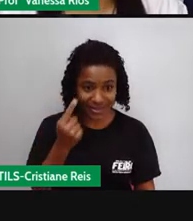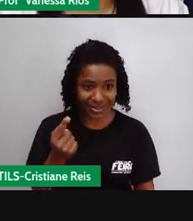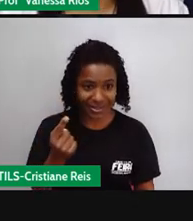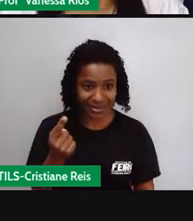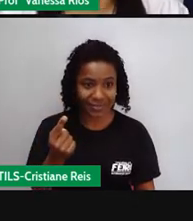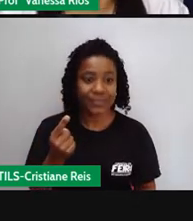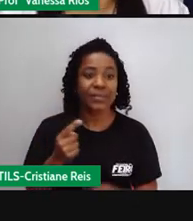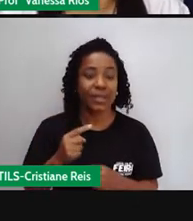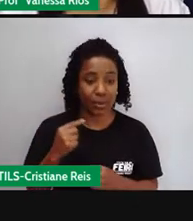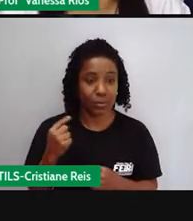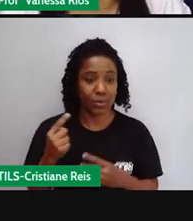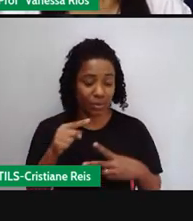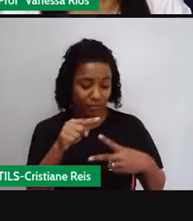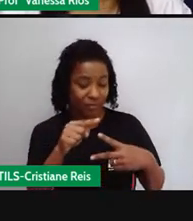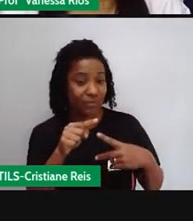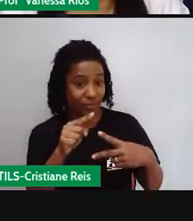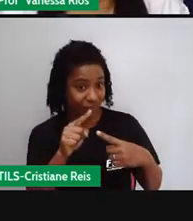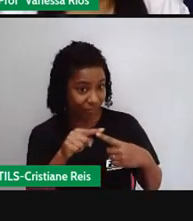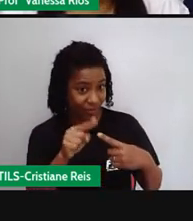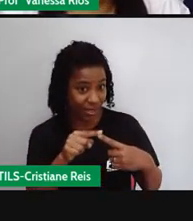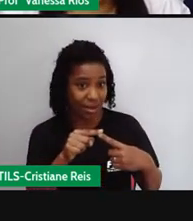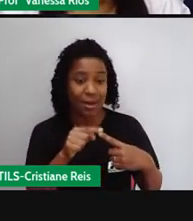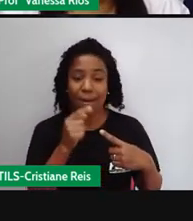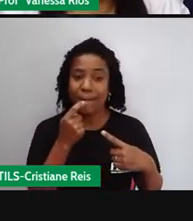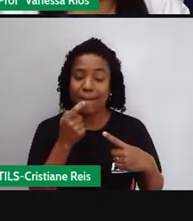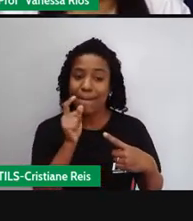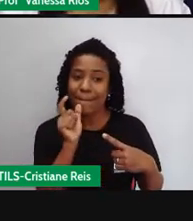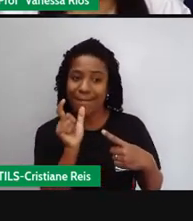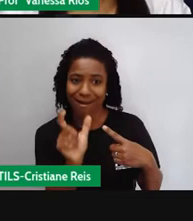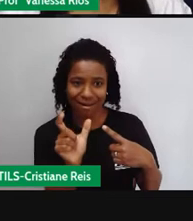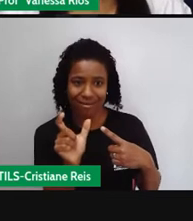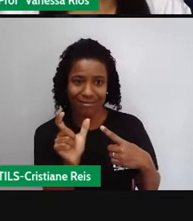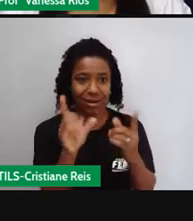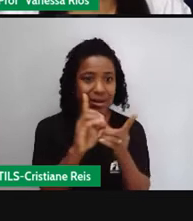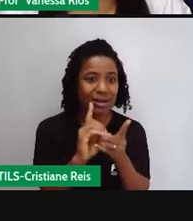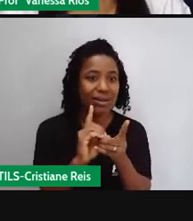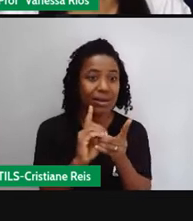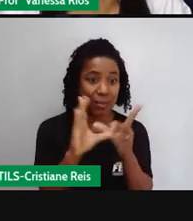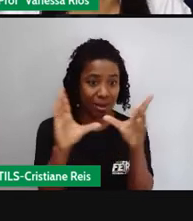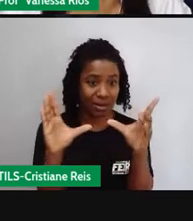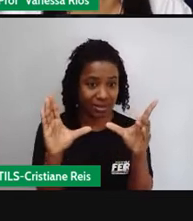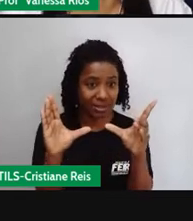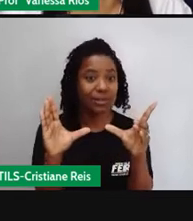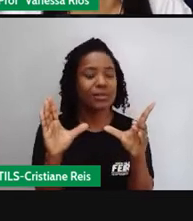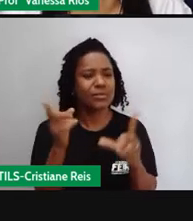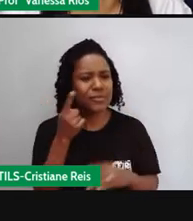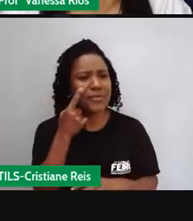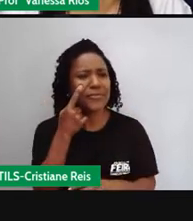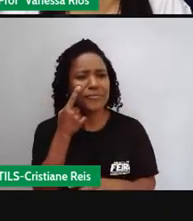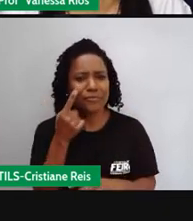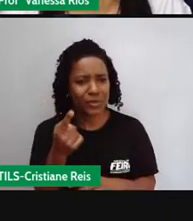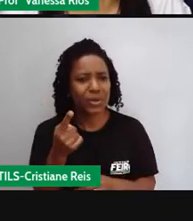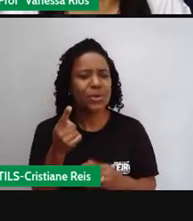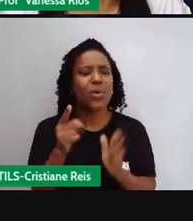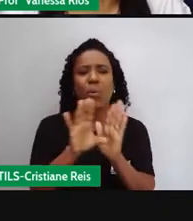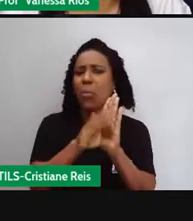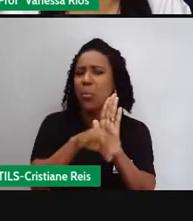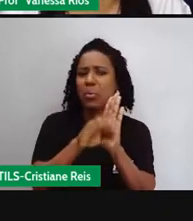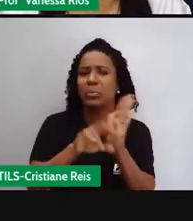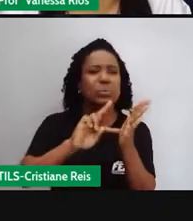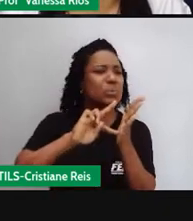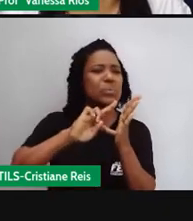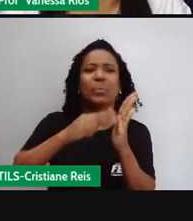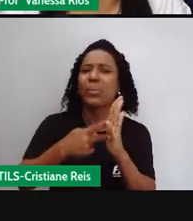quando a gente observa a origem da palavra democracia, a gente já observa logo esse conceito.